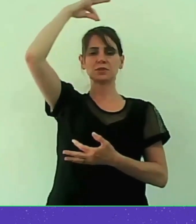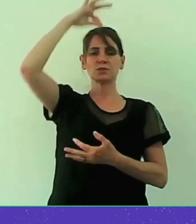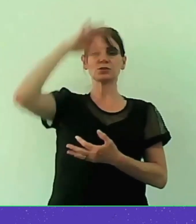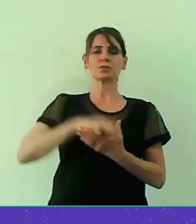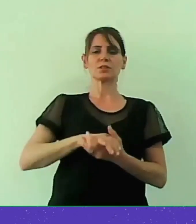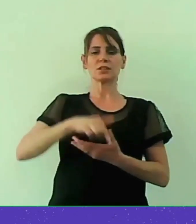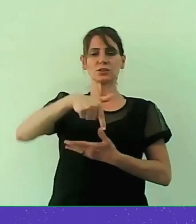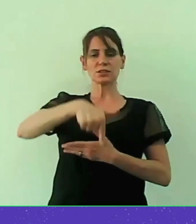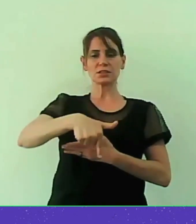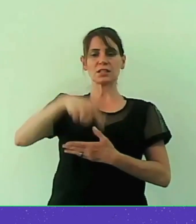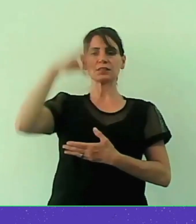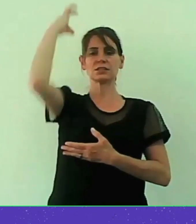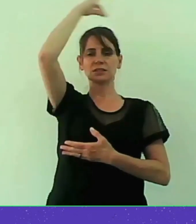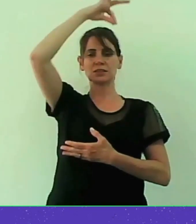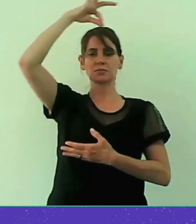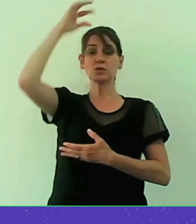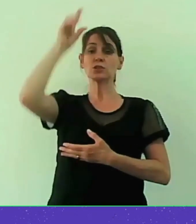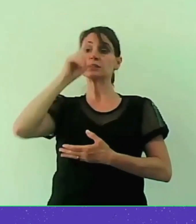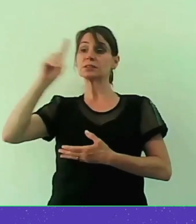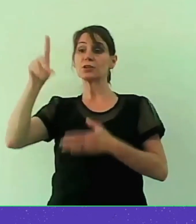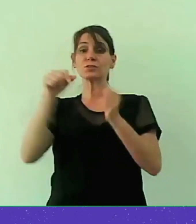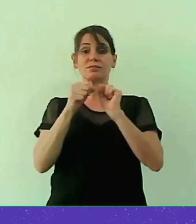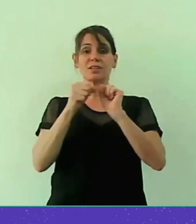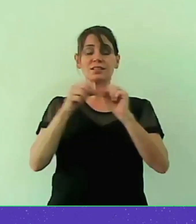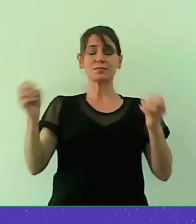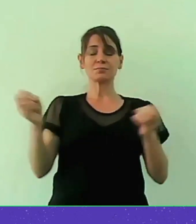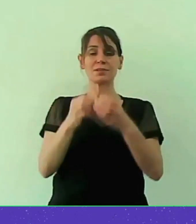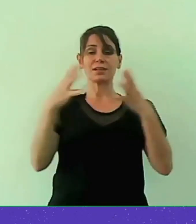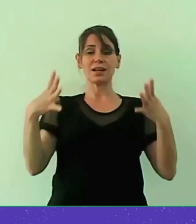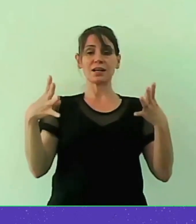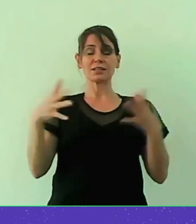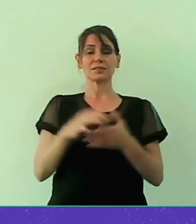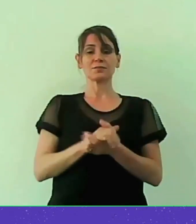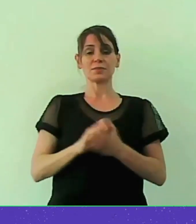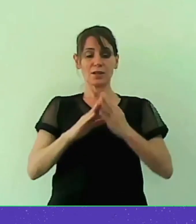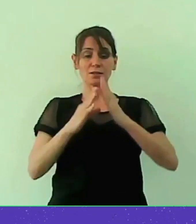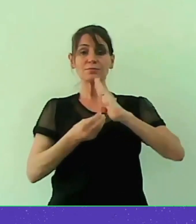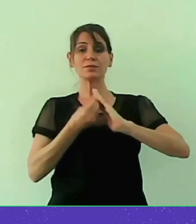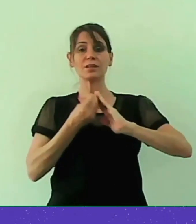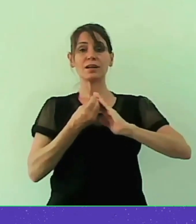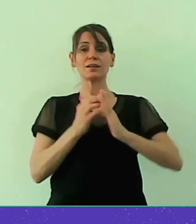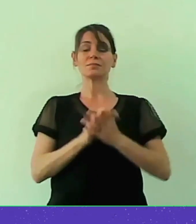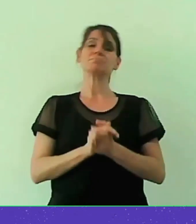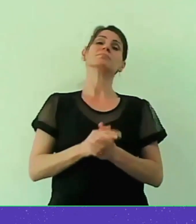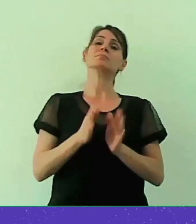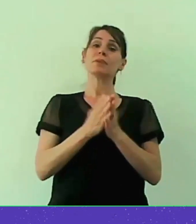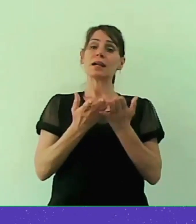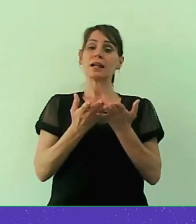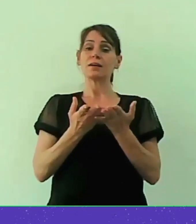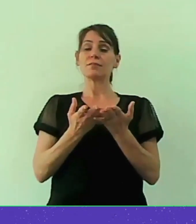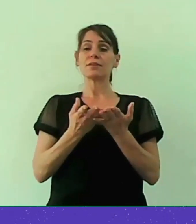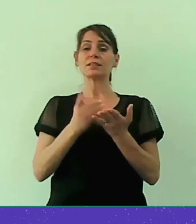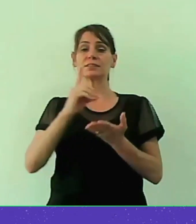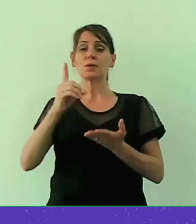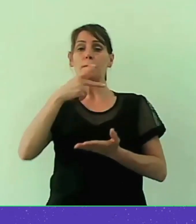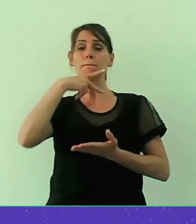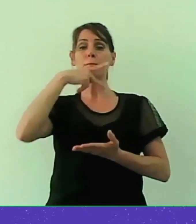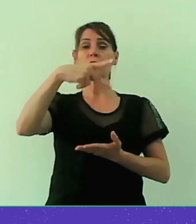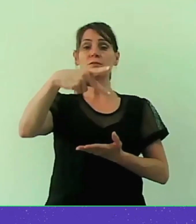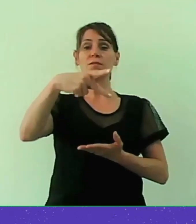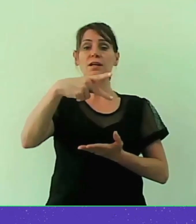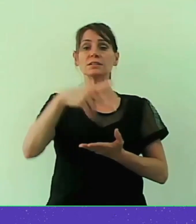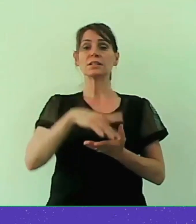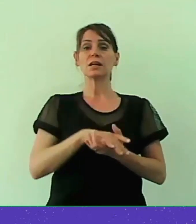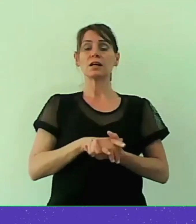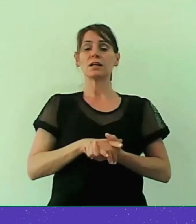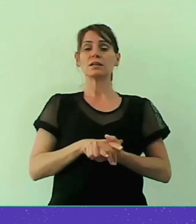Deus fez esse milagre entre nós. E a palavra profética se cumpre. Cada